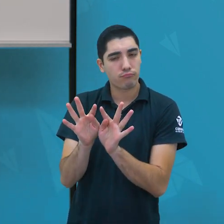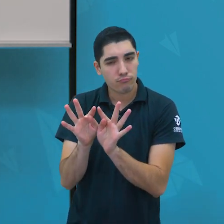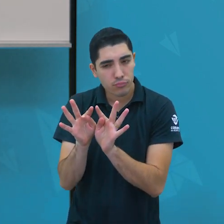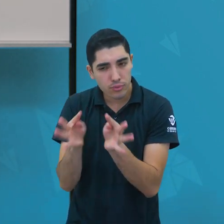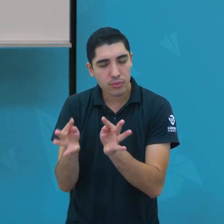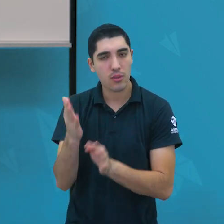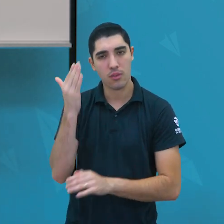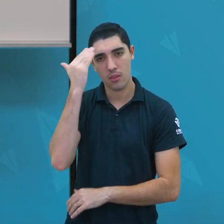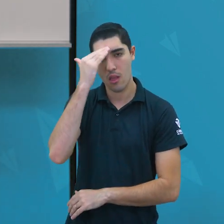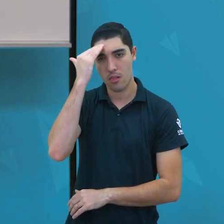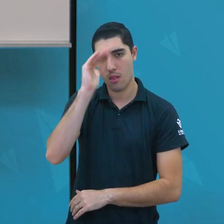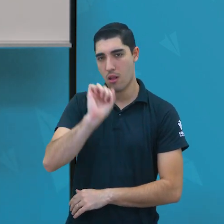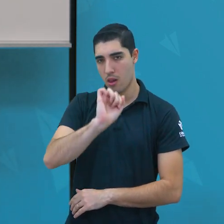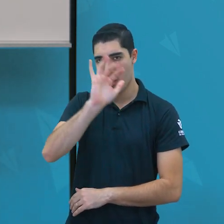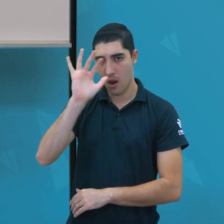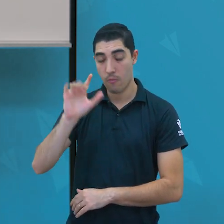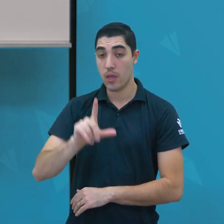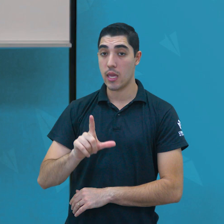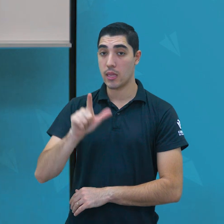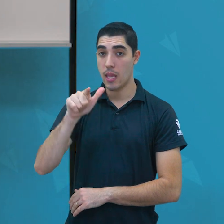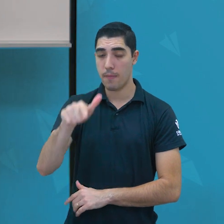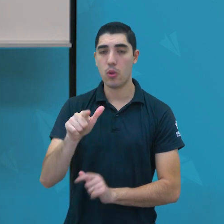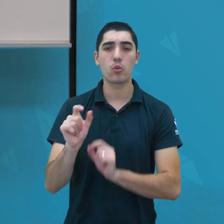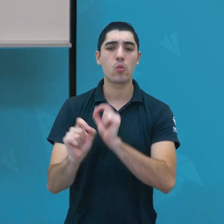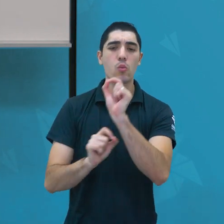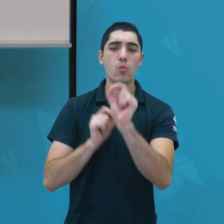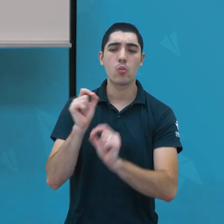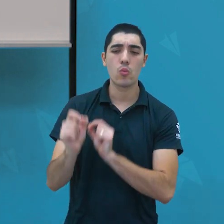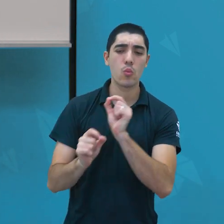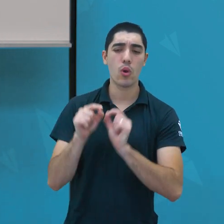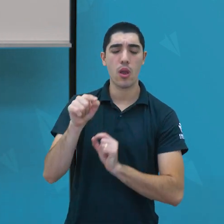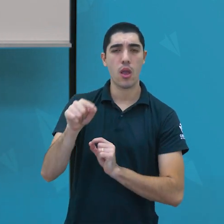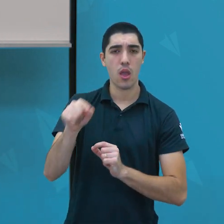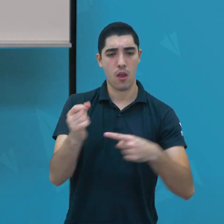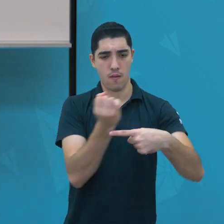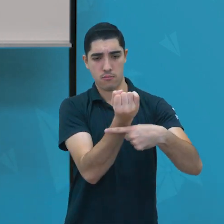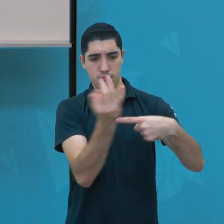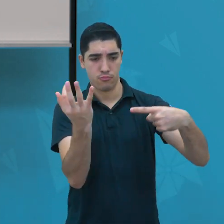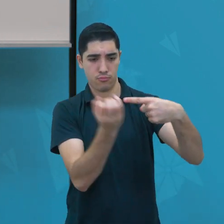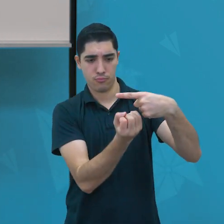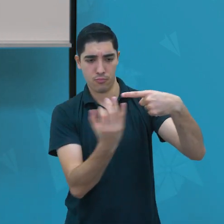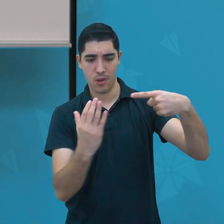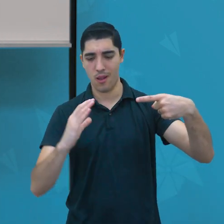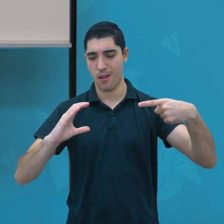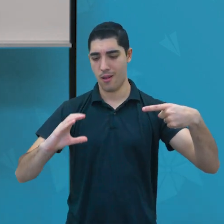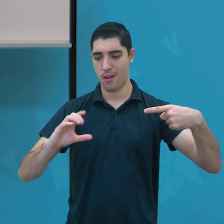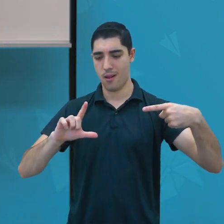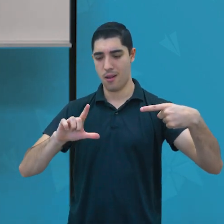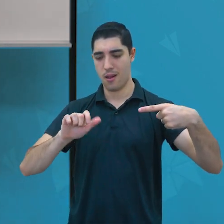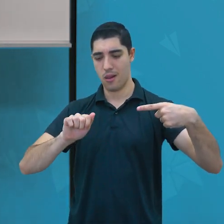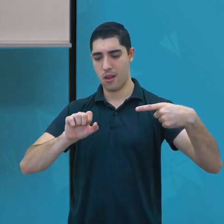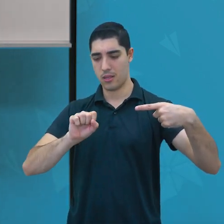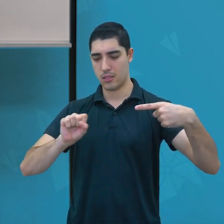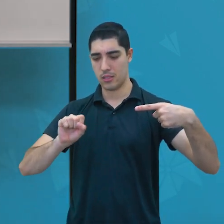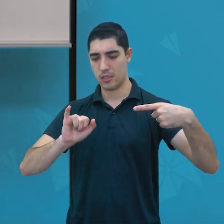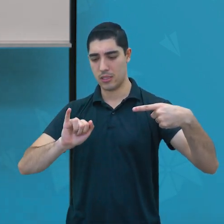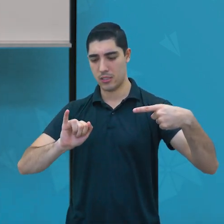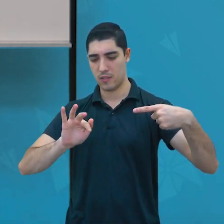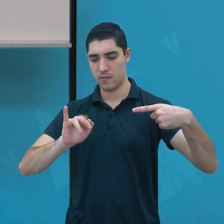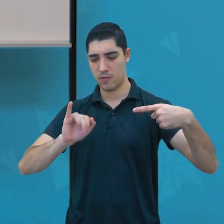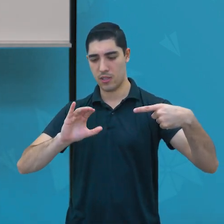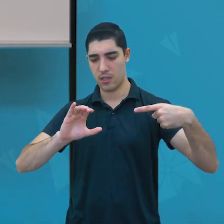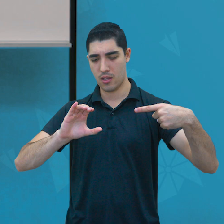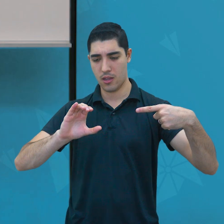simplificação e posteriormente o que é a classificação de frações. Tudo bem? Então vamos